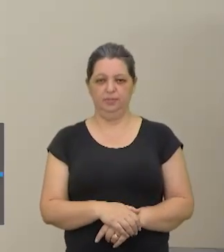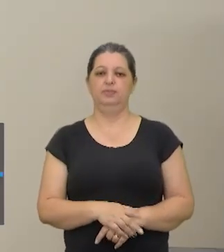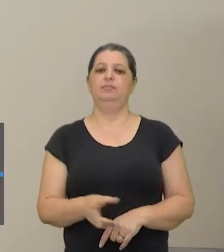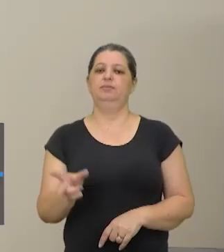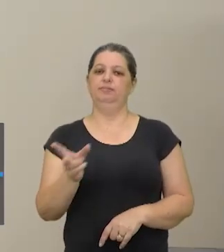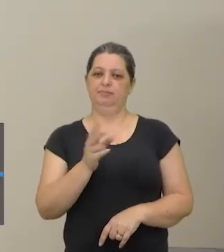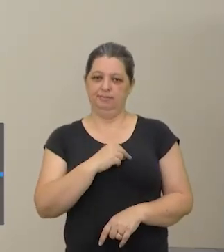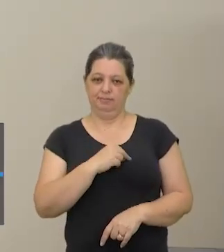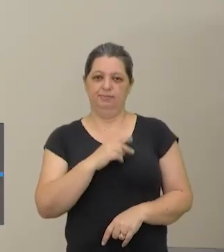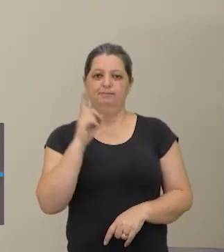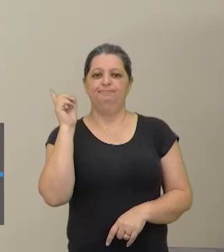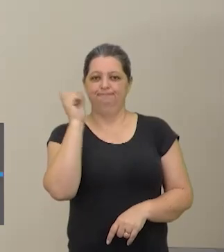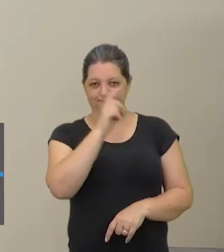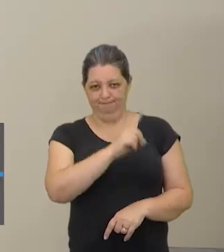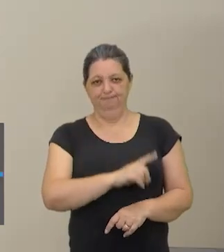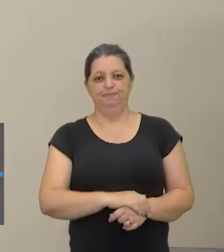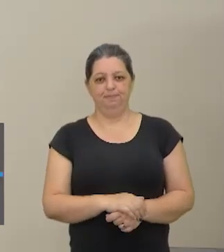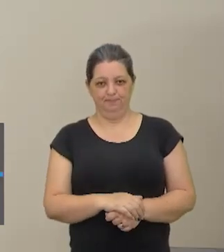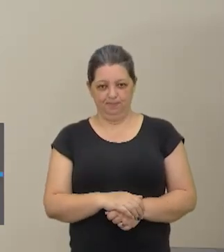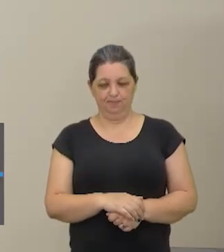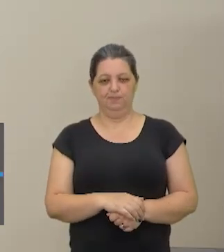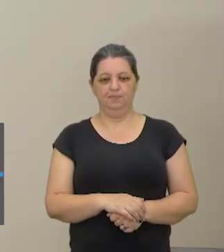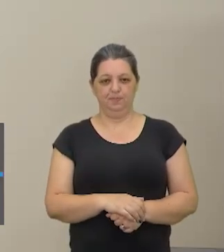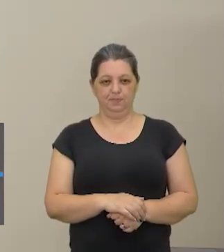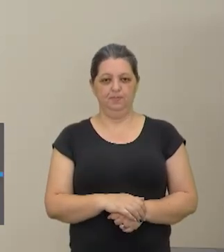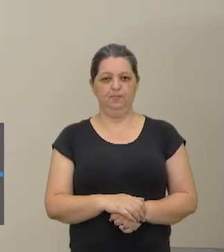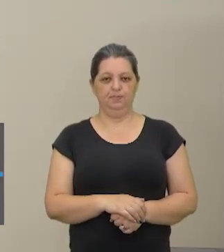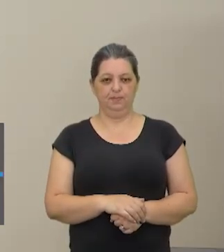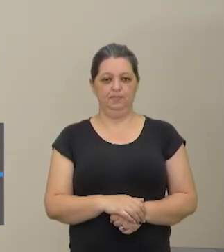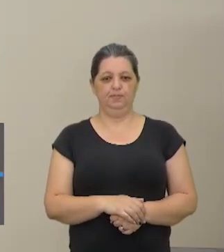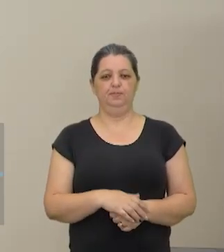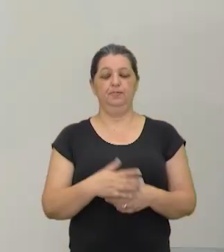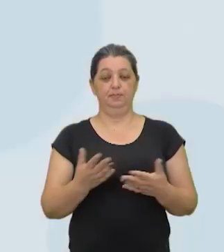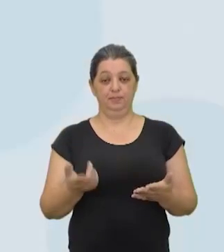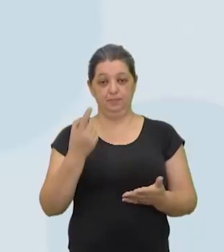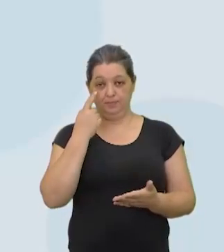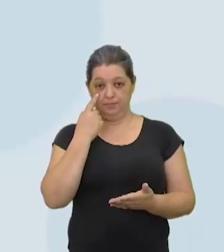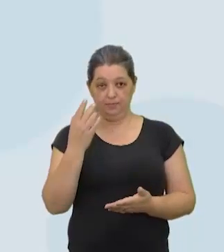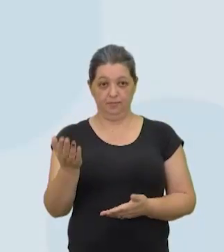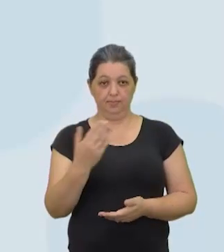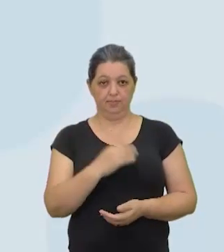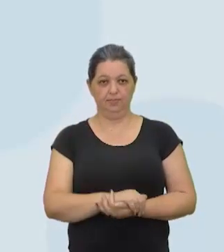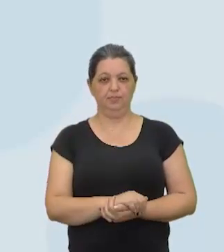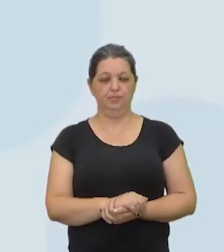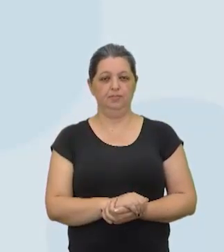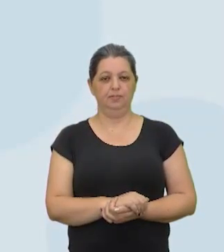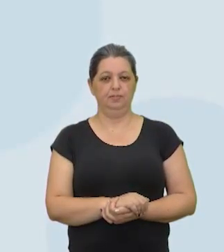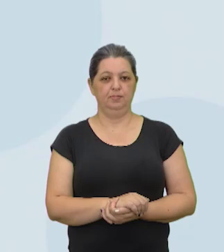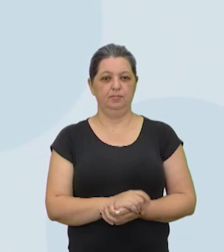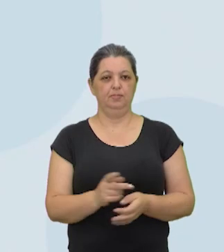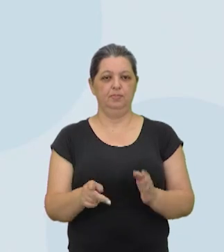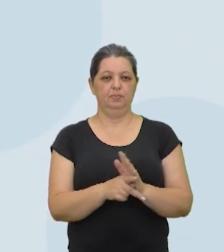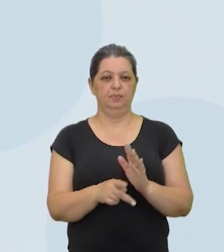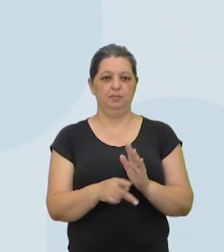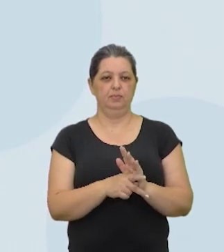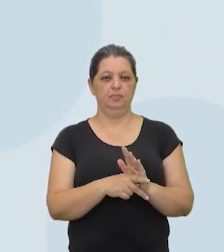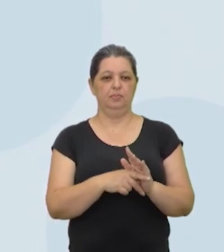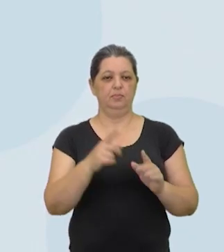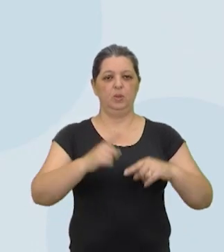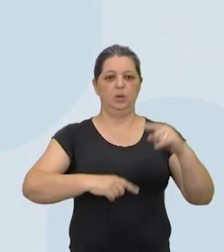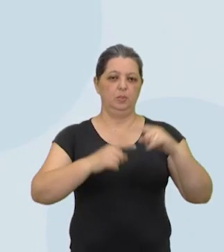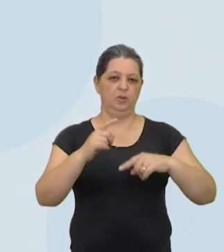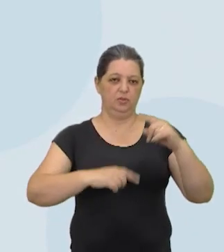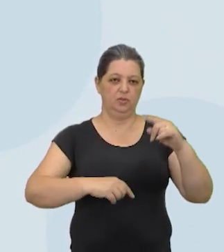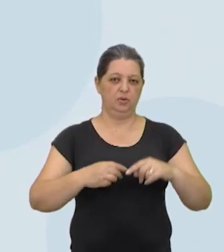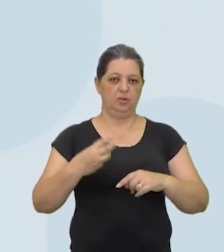Nossa, muito difícil, muito difícil. Muito bom, turma. Então vamos lá. Esculturas são objetos tridimensionais obtidos